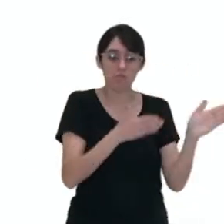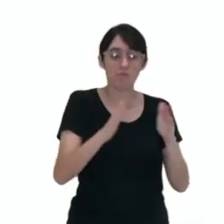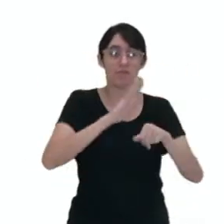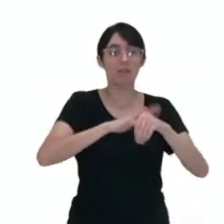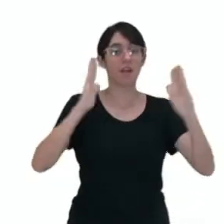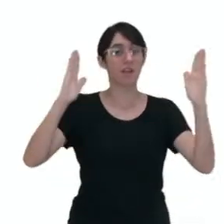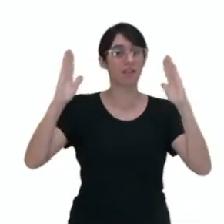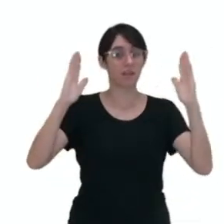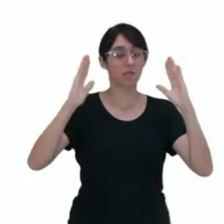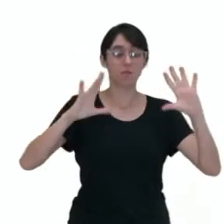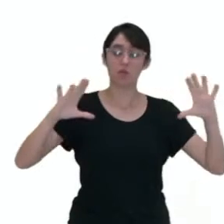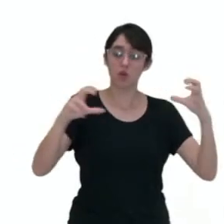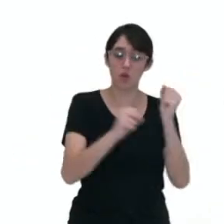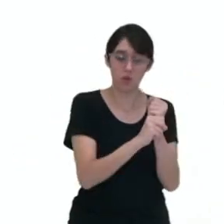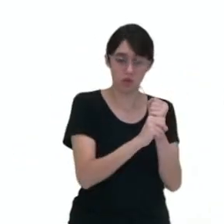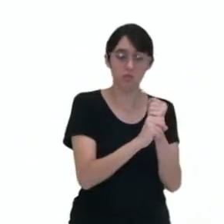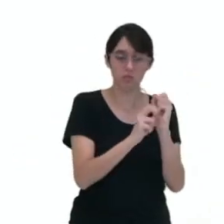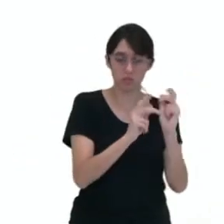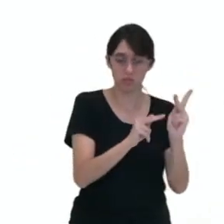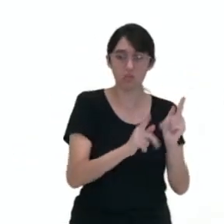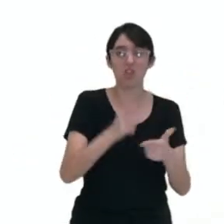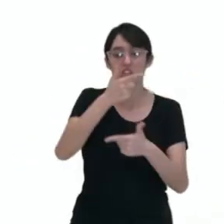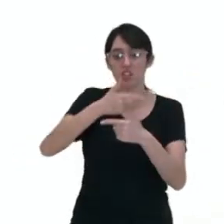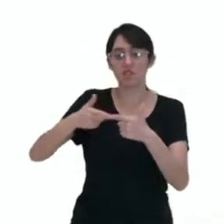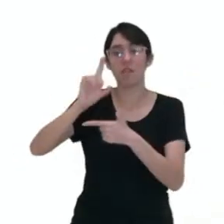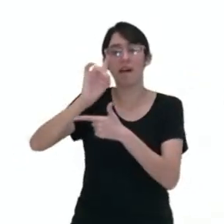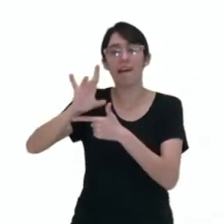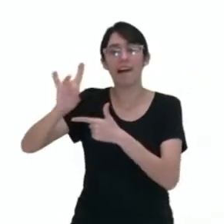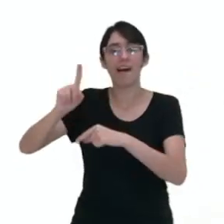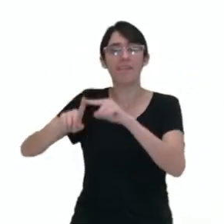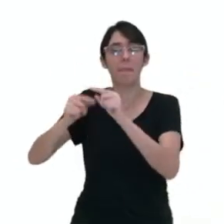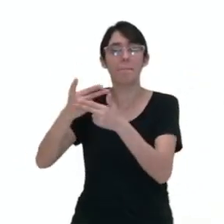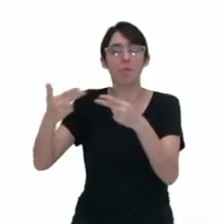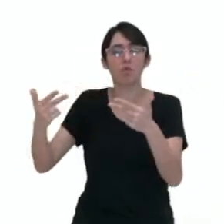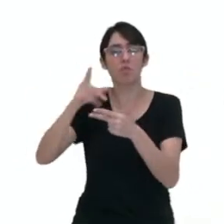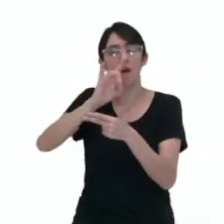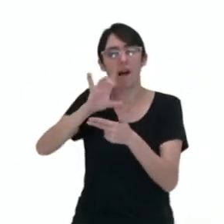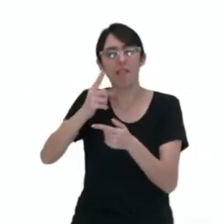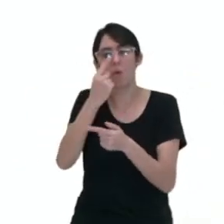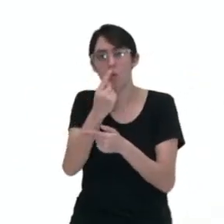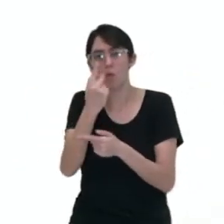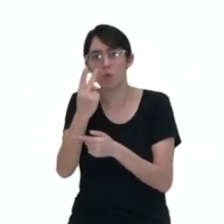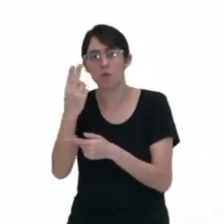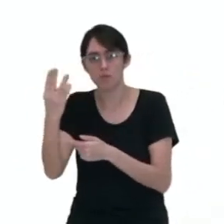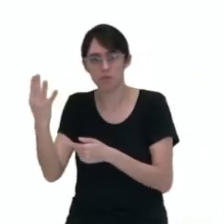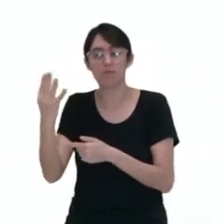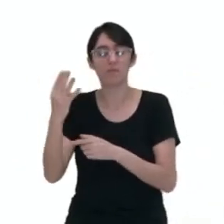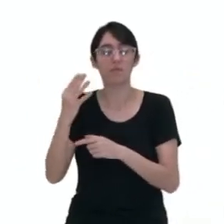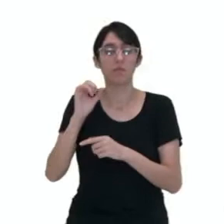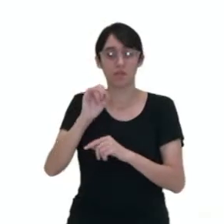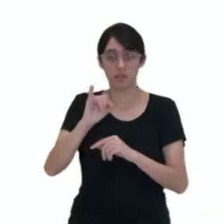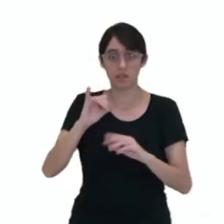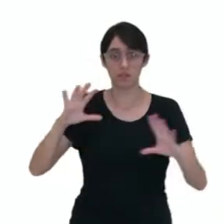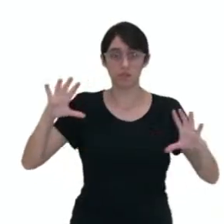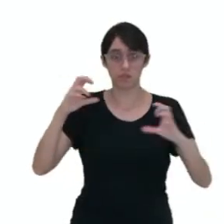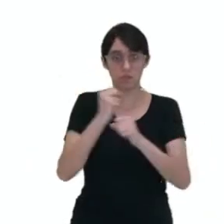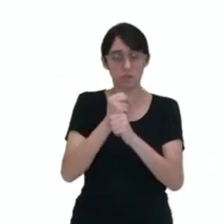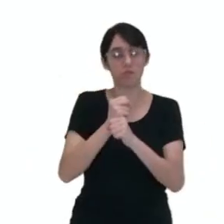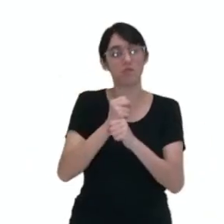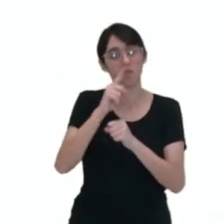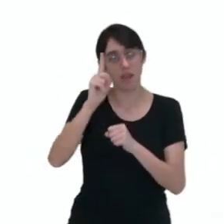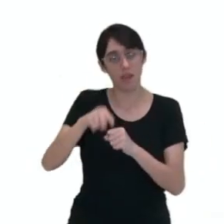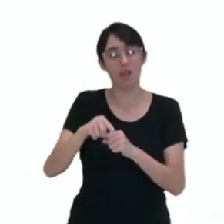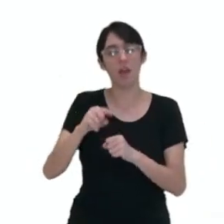e divide para cada unidade fabricada. Somando as unidades, nós vamos ter o custo de produção